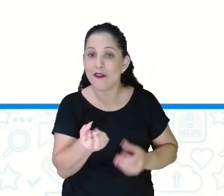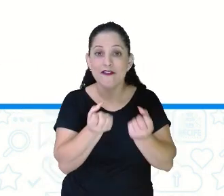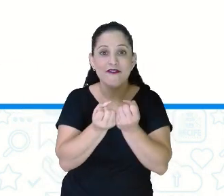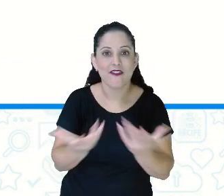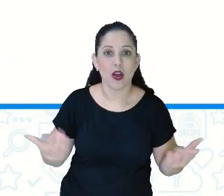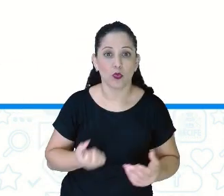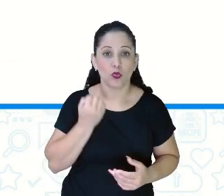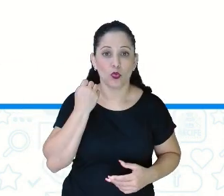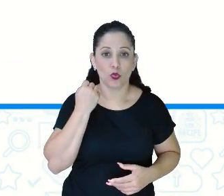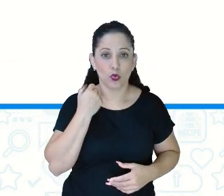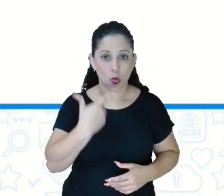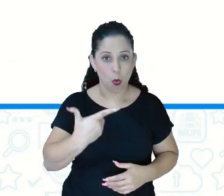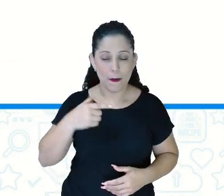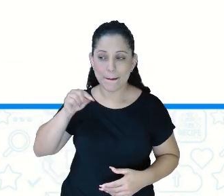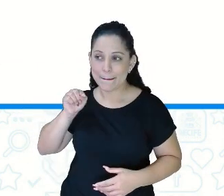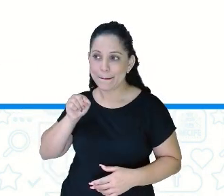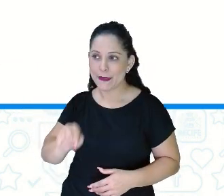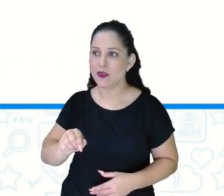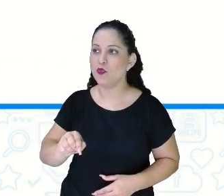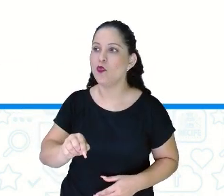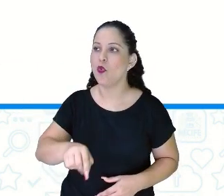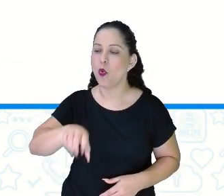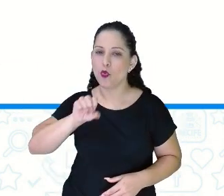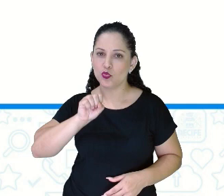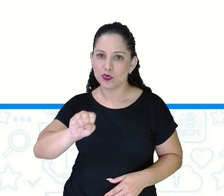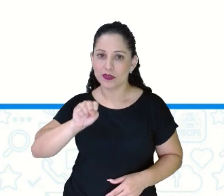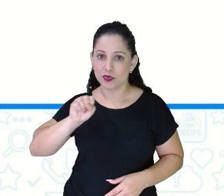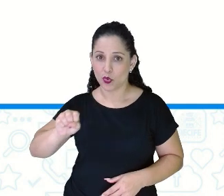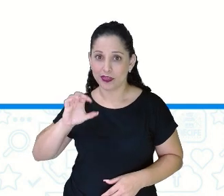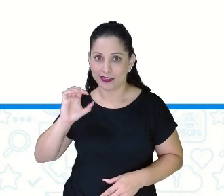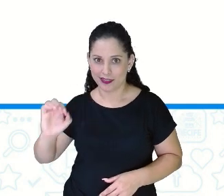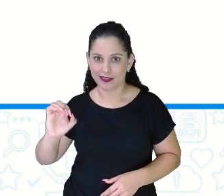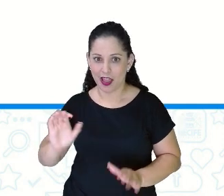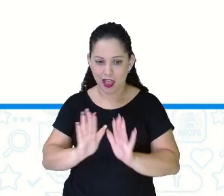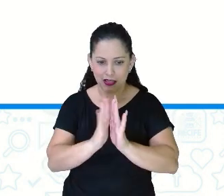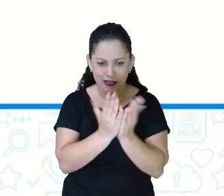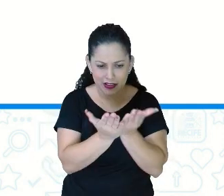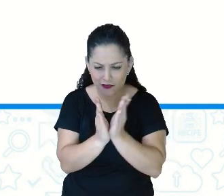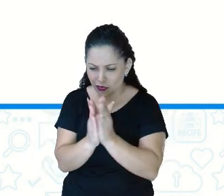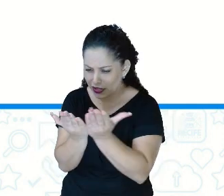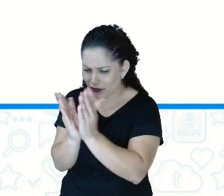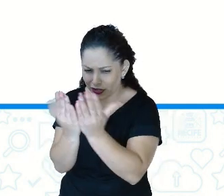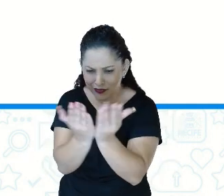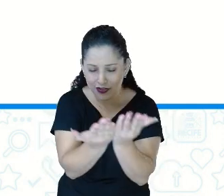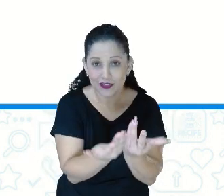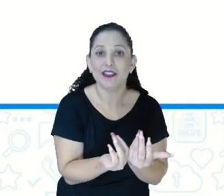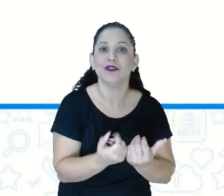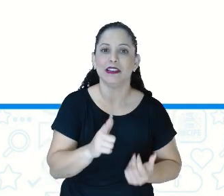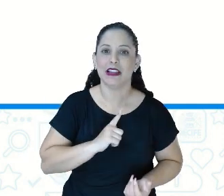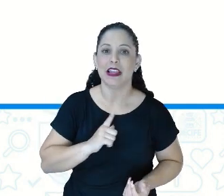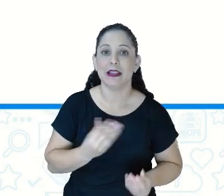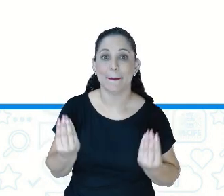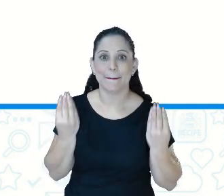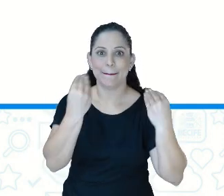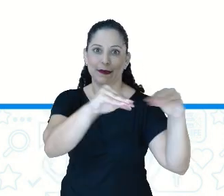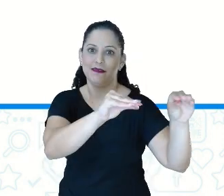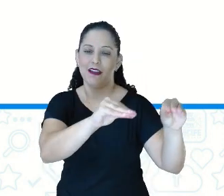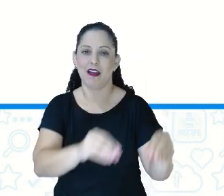2.880 livros. A livraria tem que enviar essa encomenda pelo correio. E cada caixa